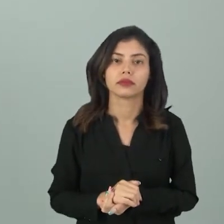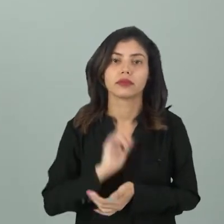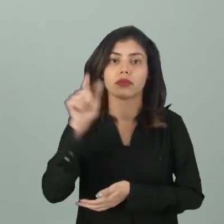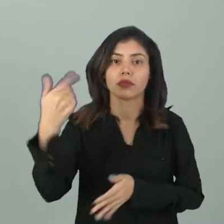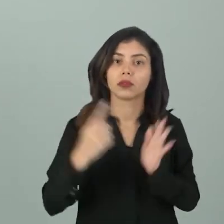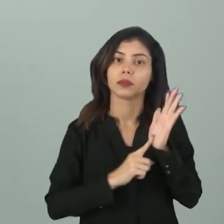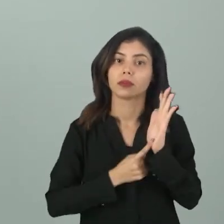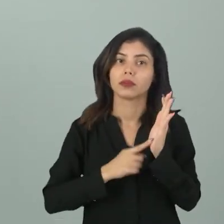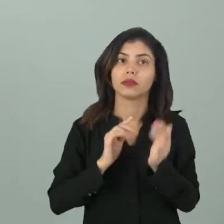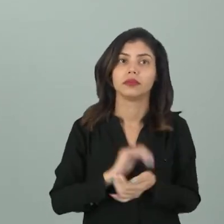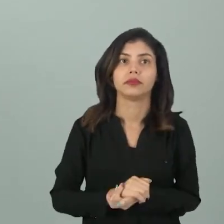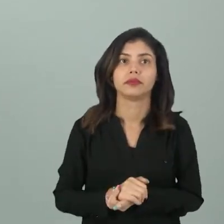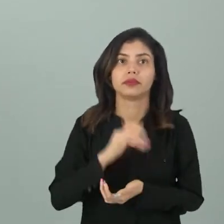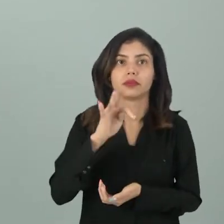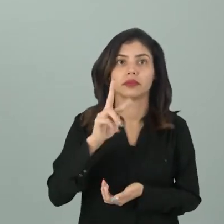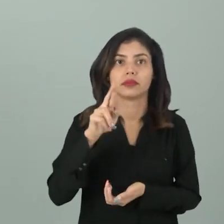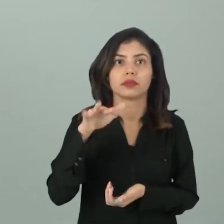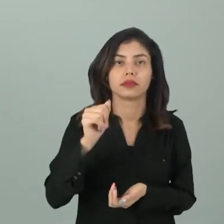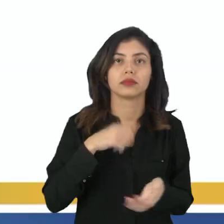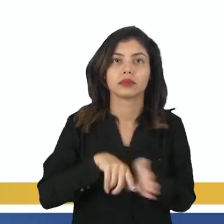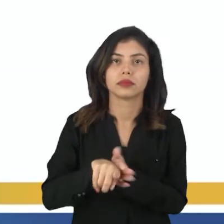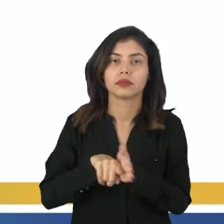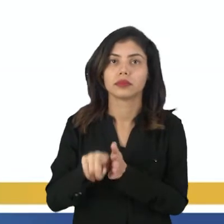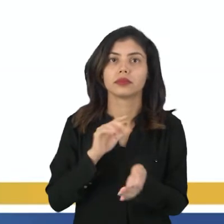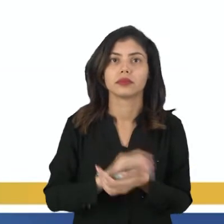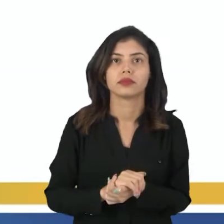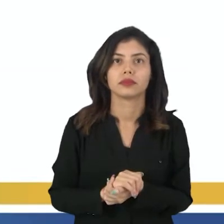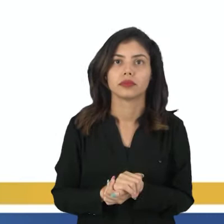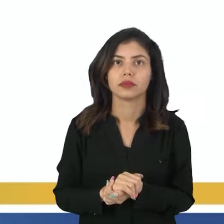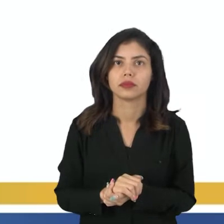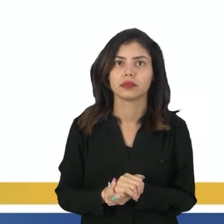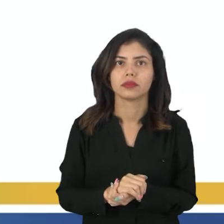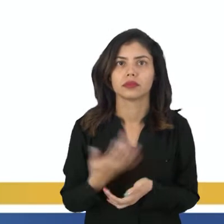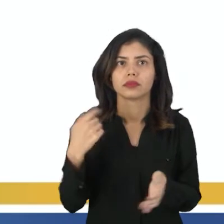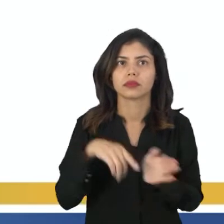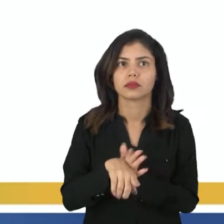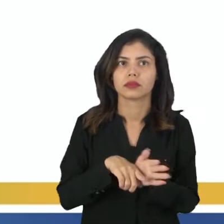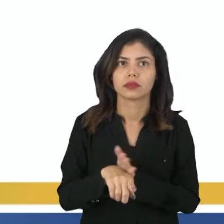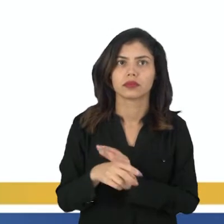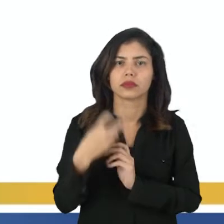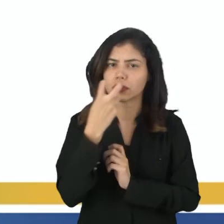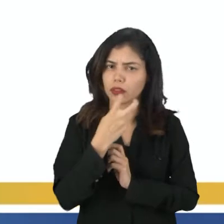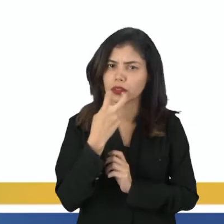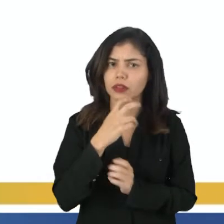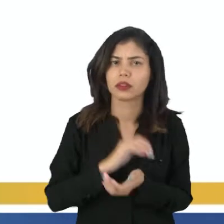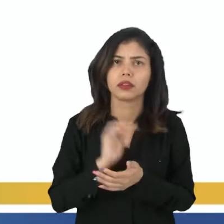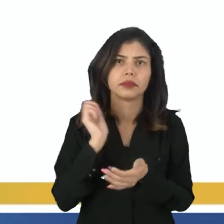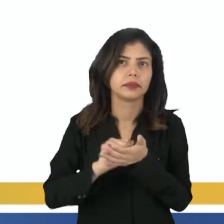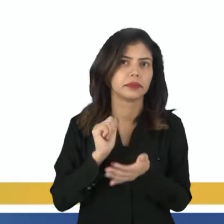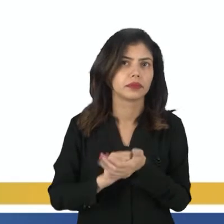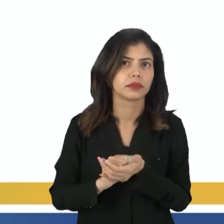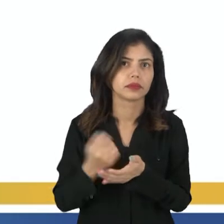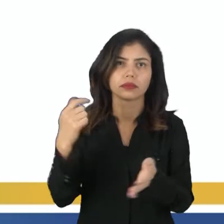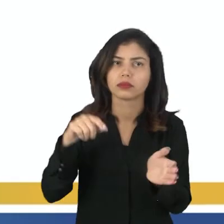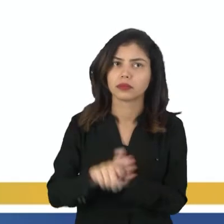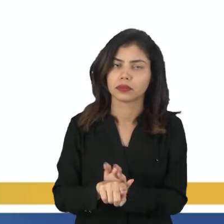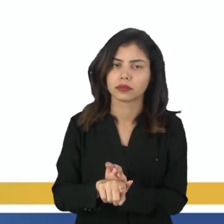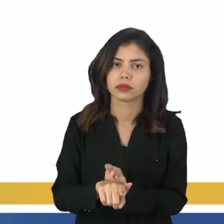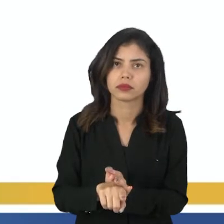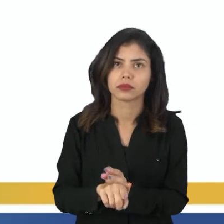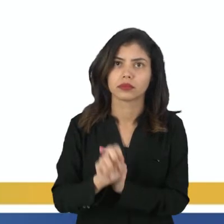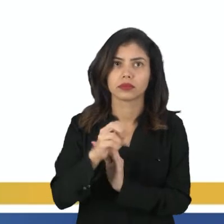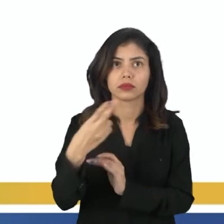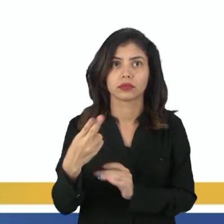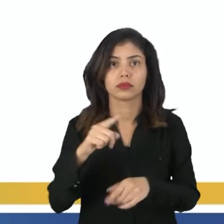Um outro ponto é sobre os instrumentos de pesquisa. Vou pesquisar oralmente ou por escrito?